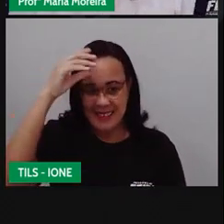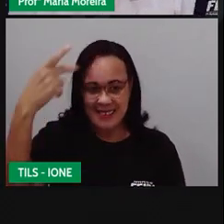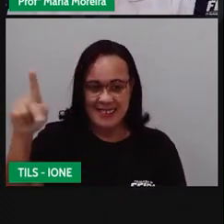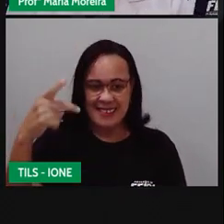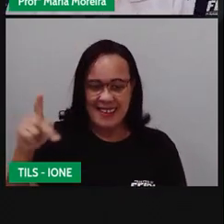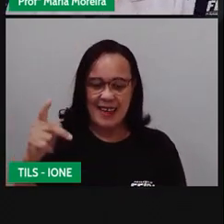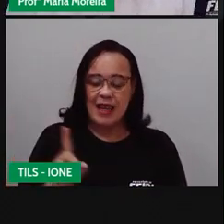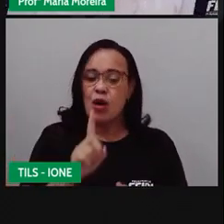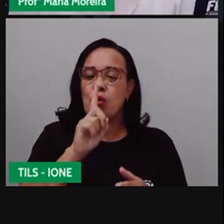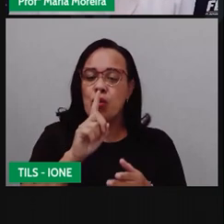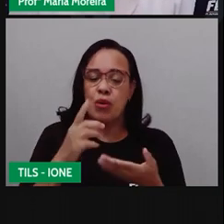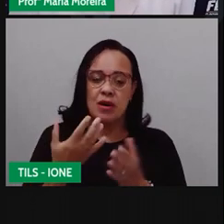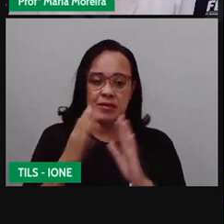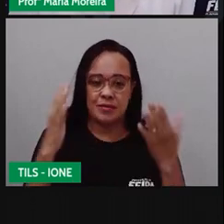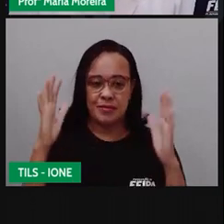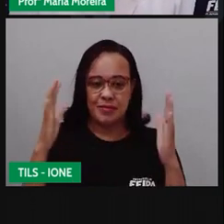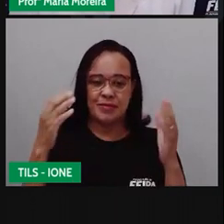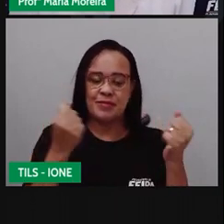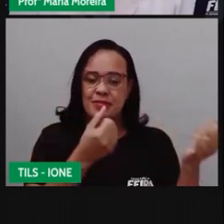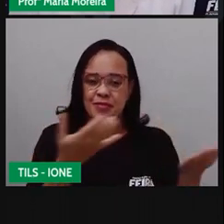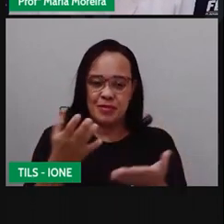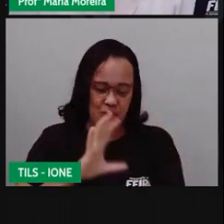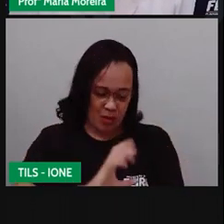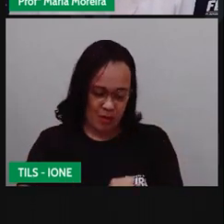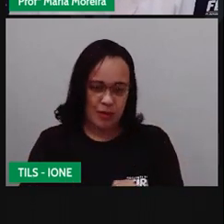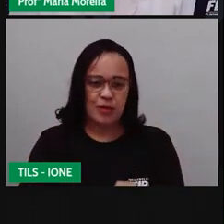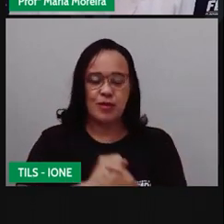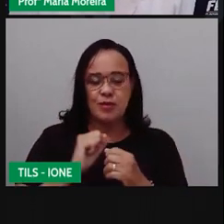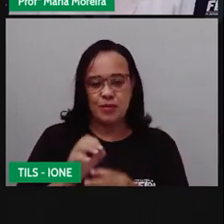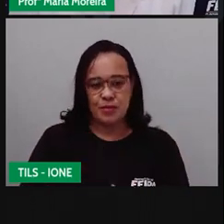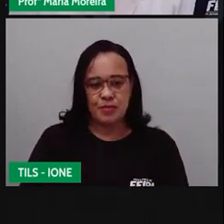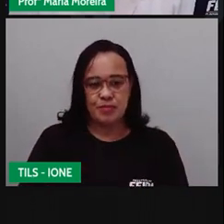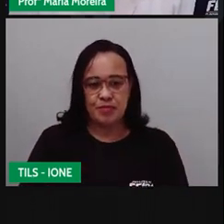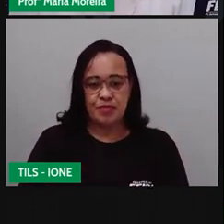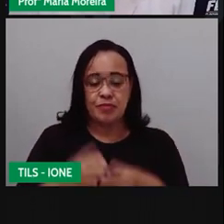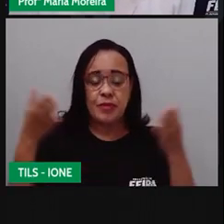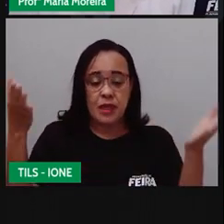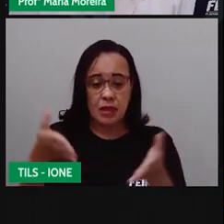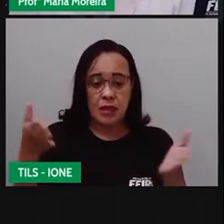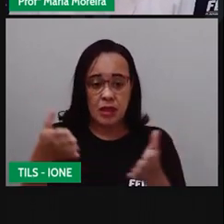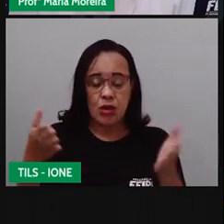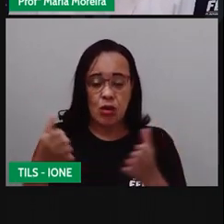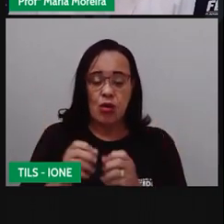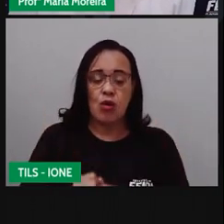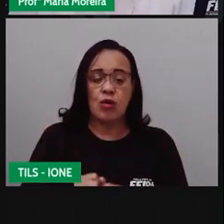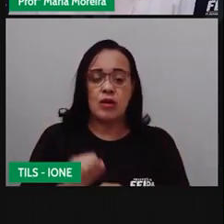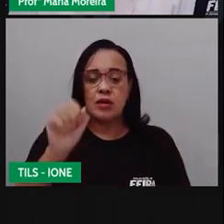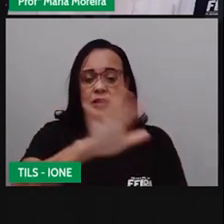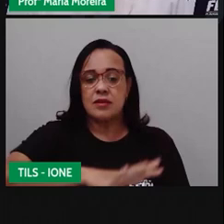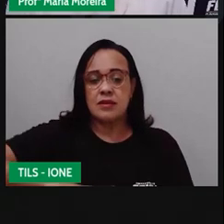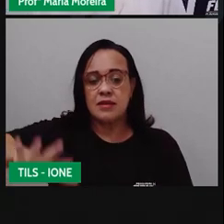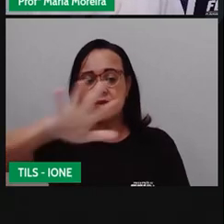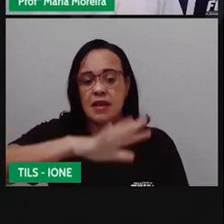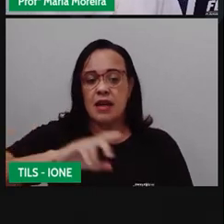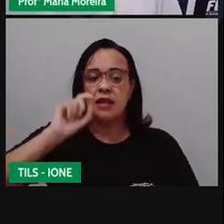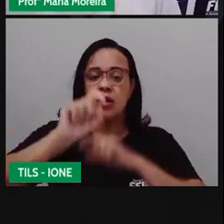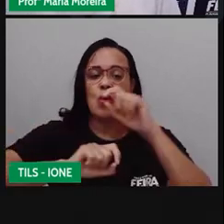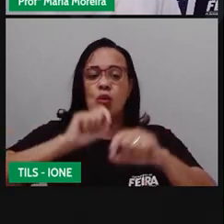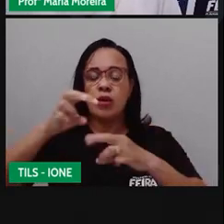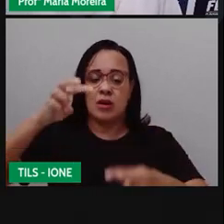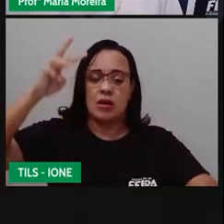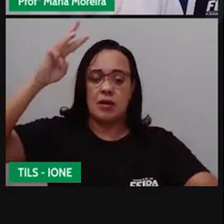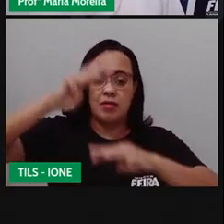lhe abençoe. Nossa área, né, de conhecimento interdisciplinar hoje, matemática e ciências